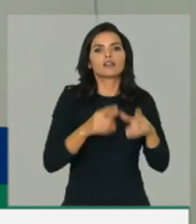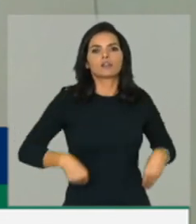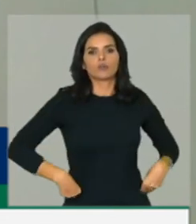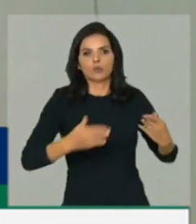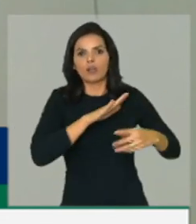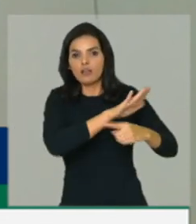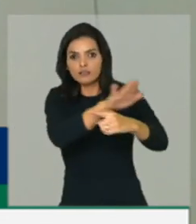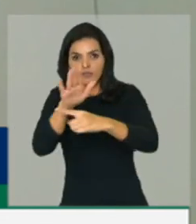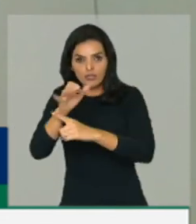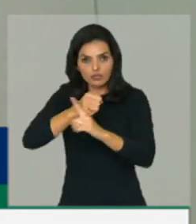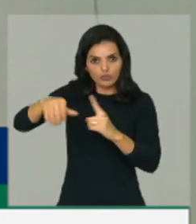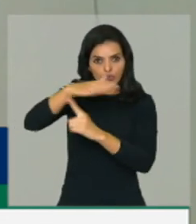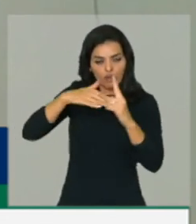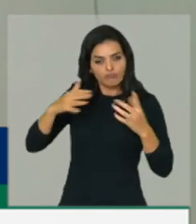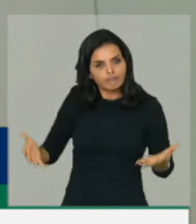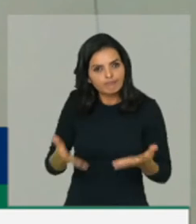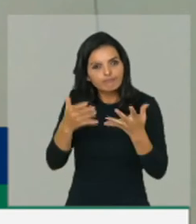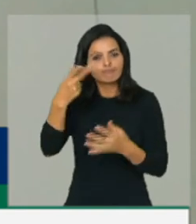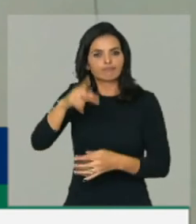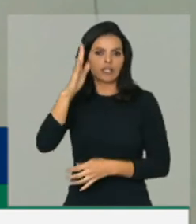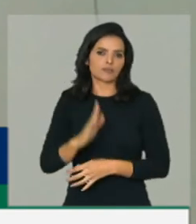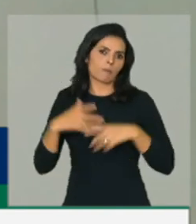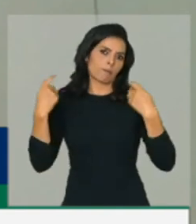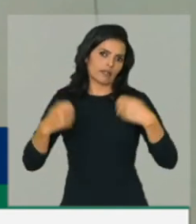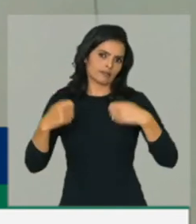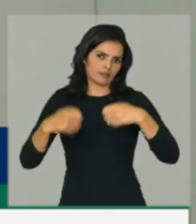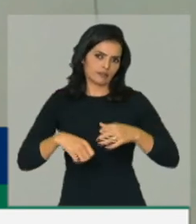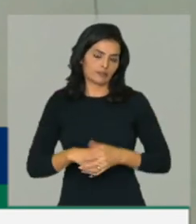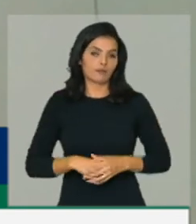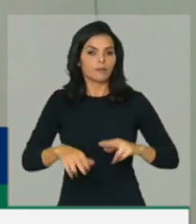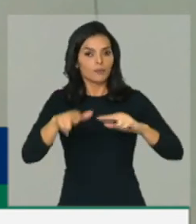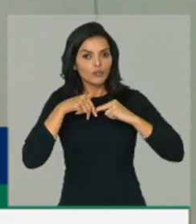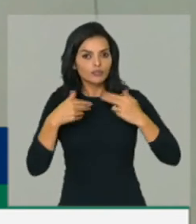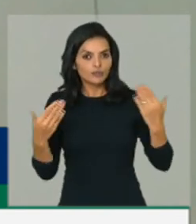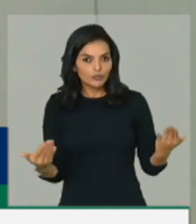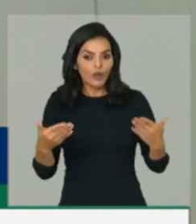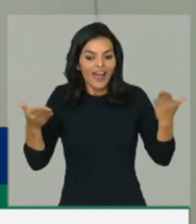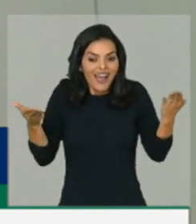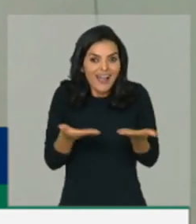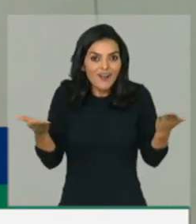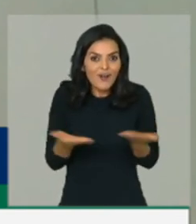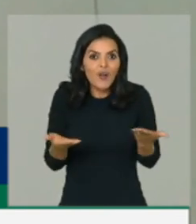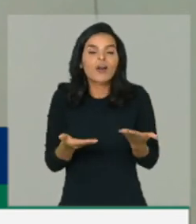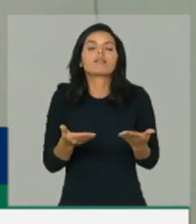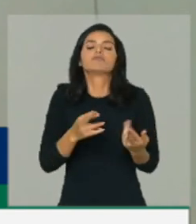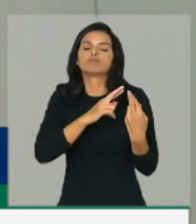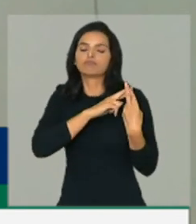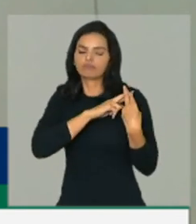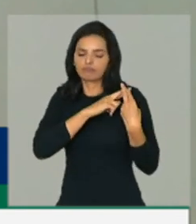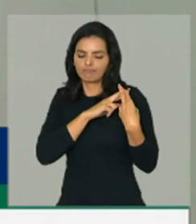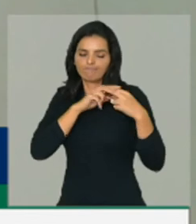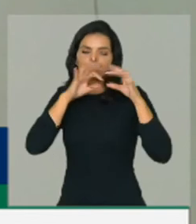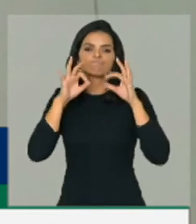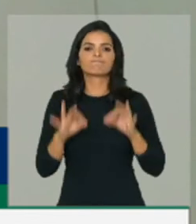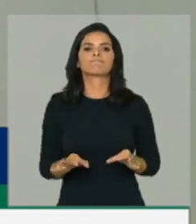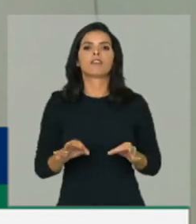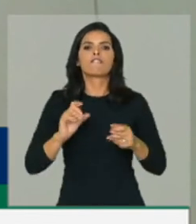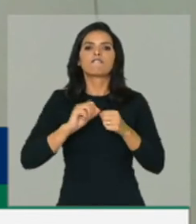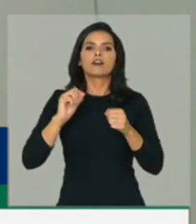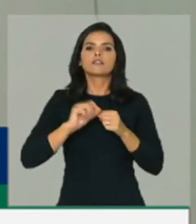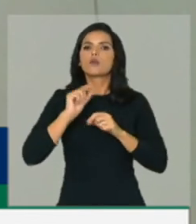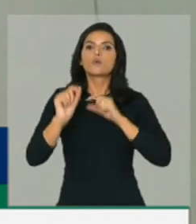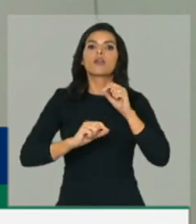social e os incentivos que o nosso país precisa. Por isso, a partir de agora, temos a responsabilidade de fazer